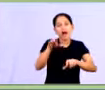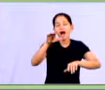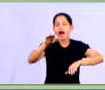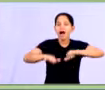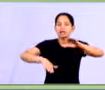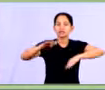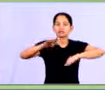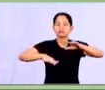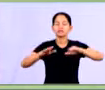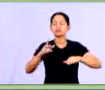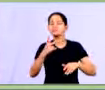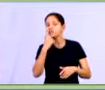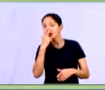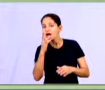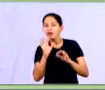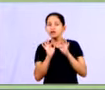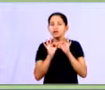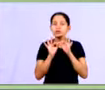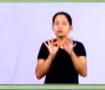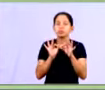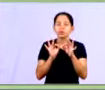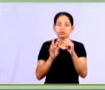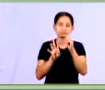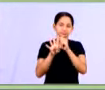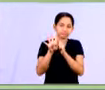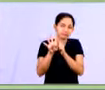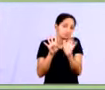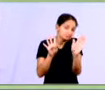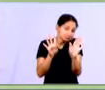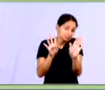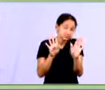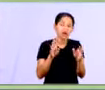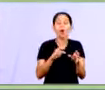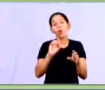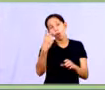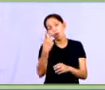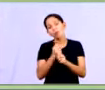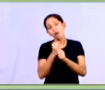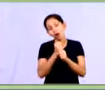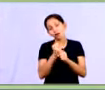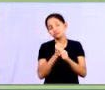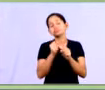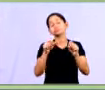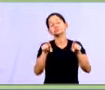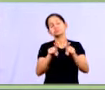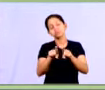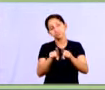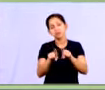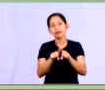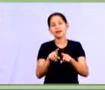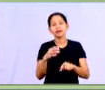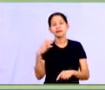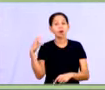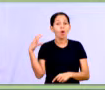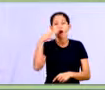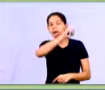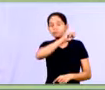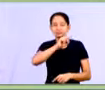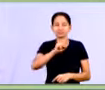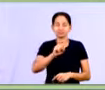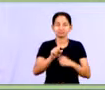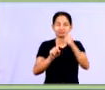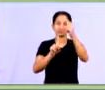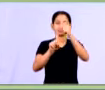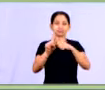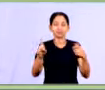associado a médio e longo prazo, a meses e anos, e também no olhar de curto prazo, que é um olhar imediato. O que está acontecendo